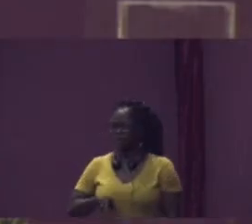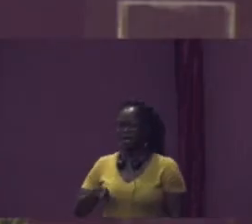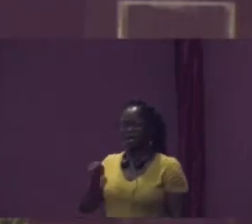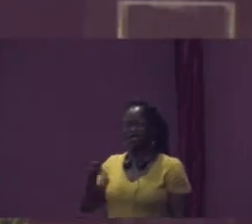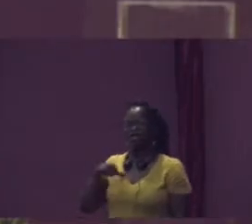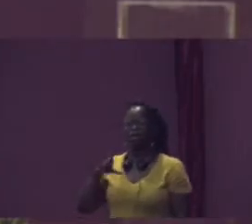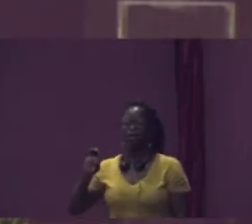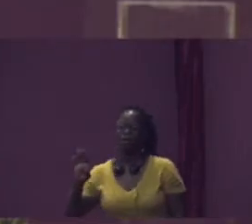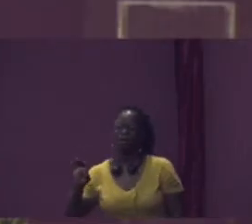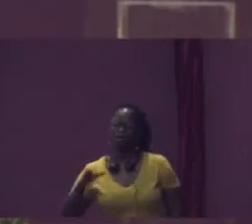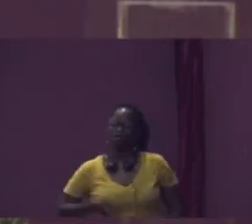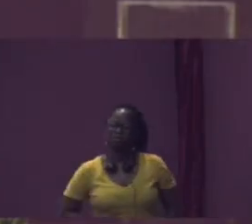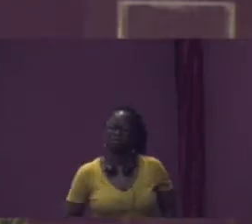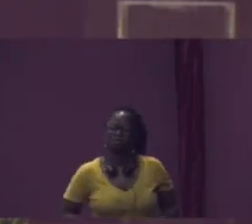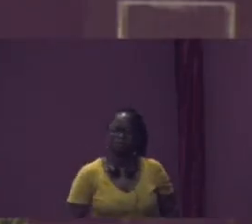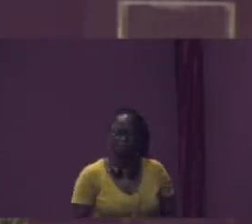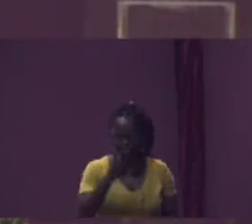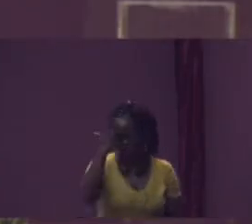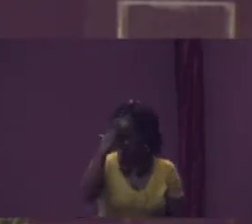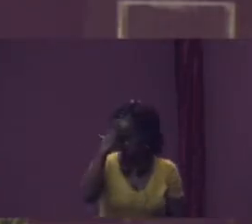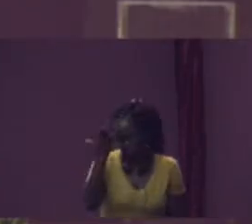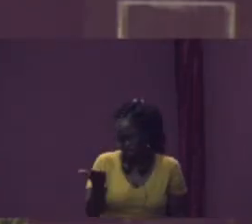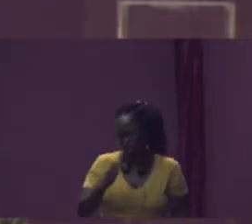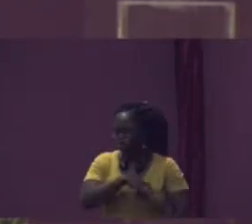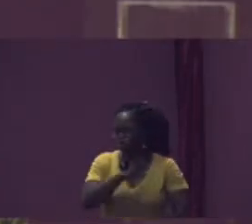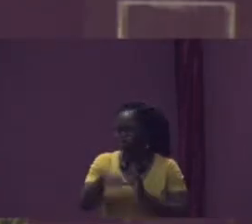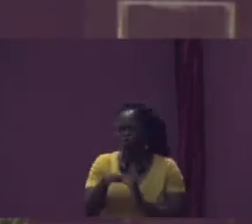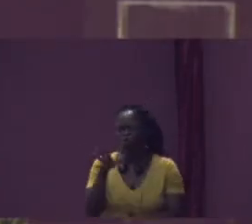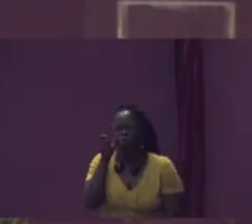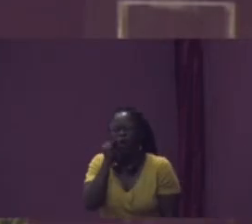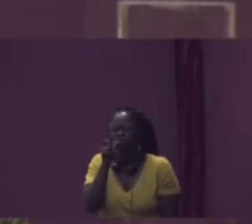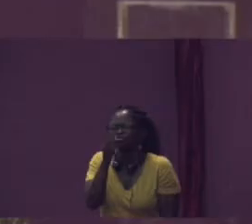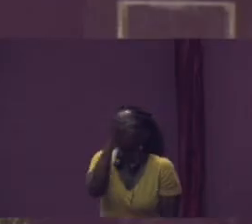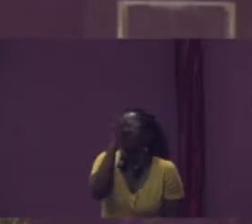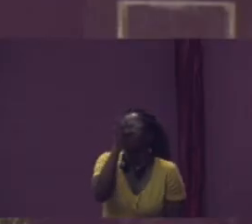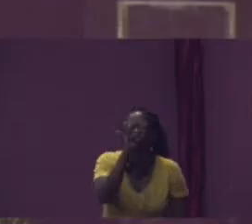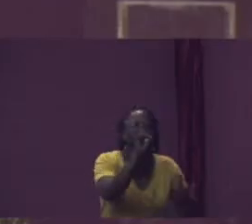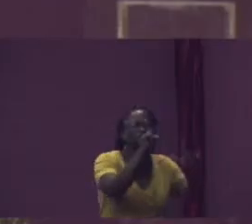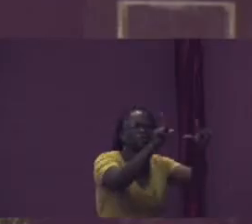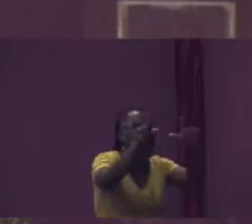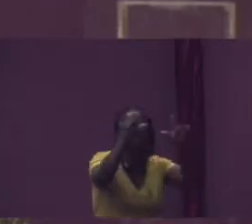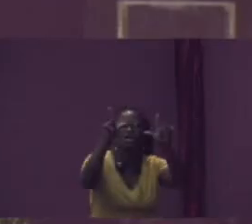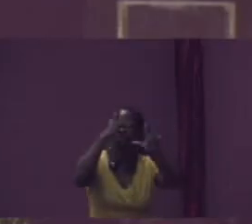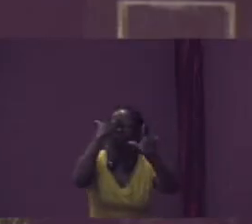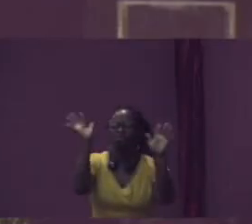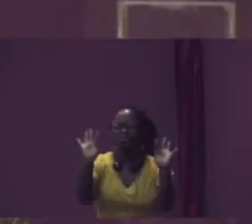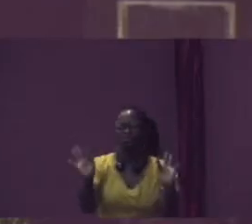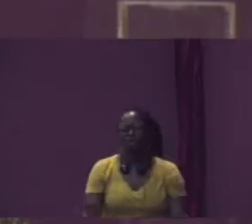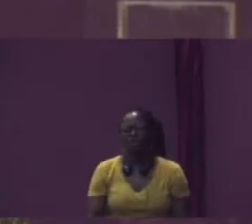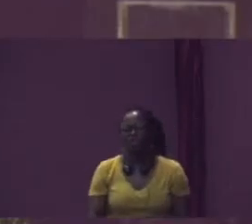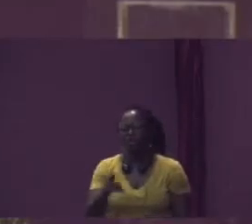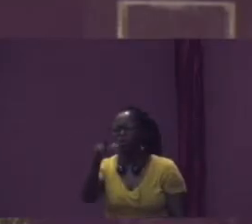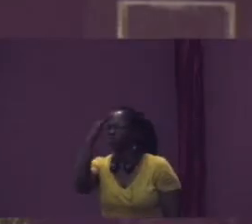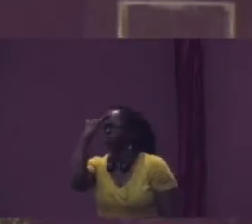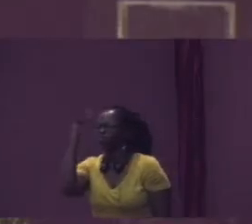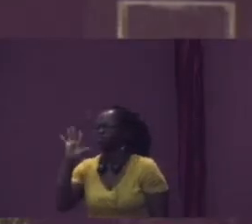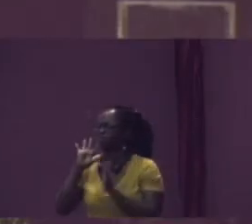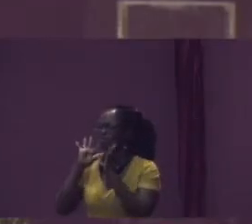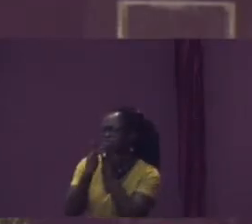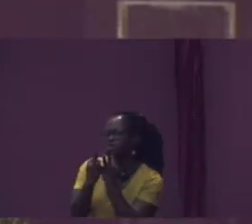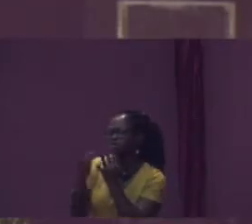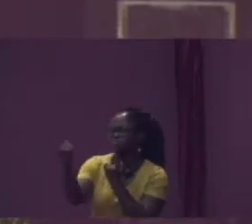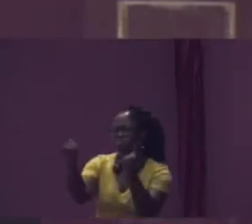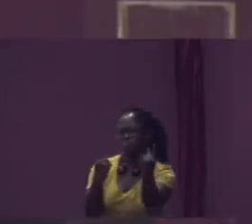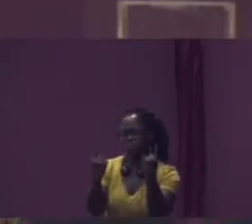tem bebezinho nascendo, sabe? Todos os quartinhos com florzinha, todo mundo feliz, né? Outras pessoas, outros entes da